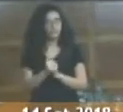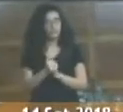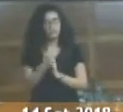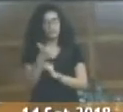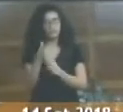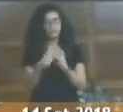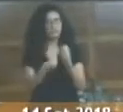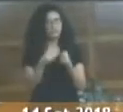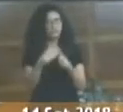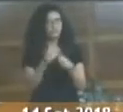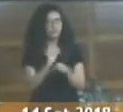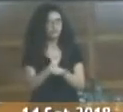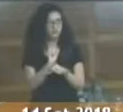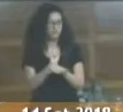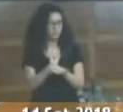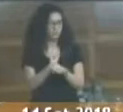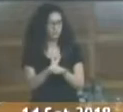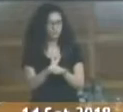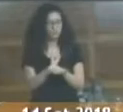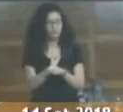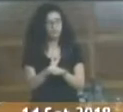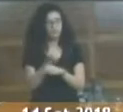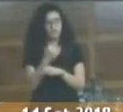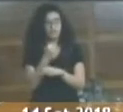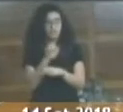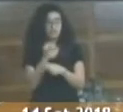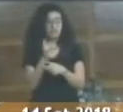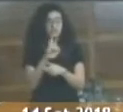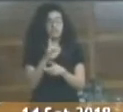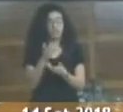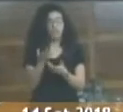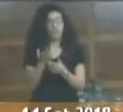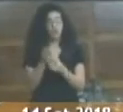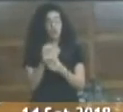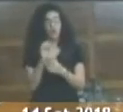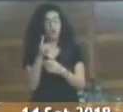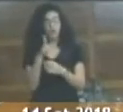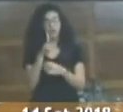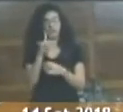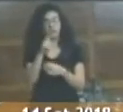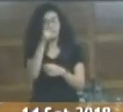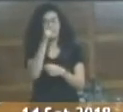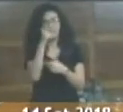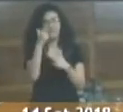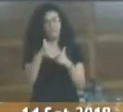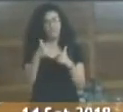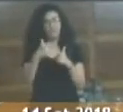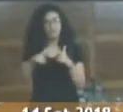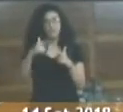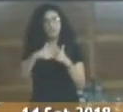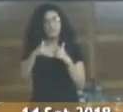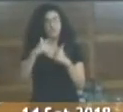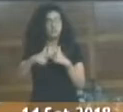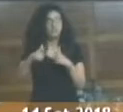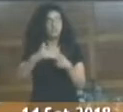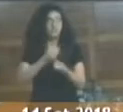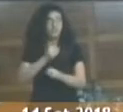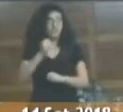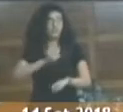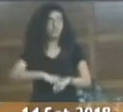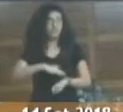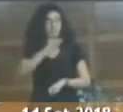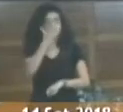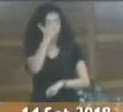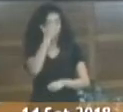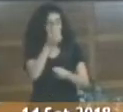tem como mais esperar. Né? Senão a gente, ou isso vai virar um grande esgoto e aí vai ser muito mais fácil privatizar e